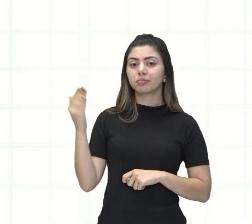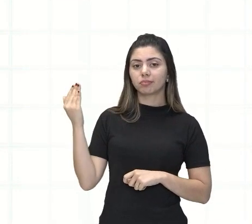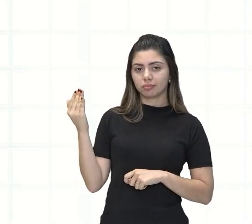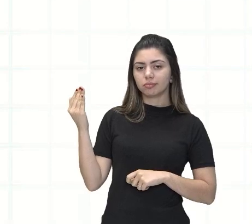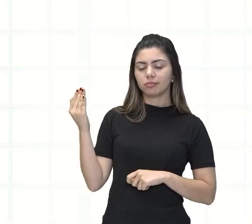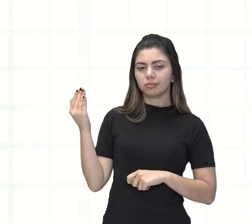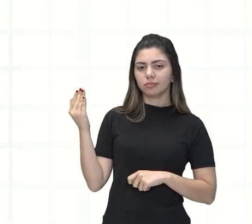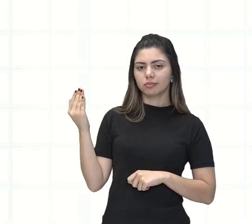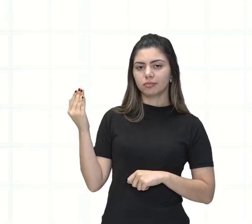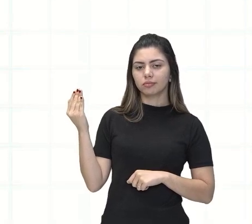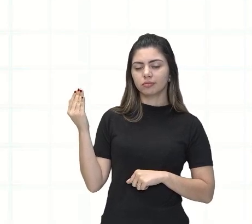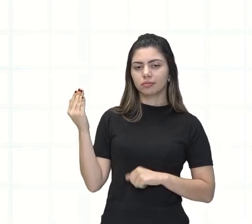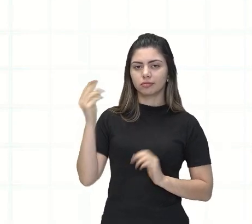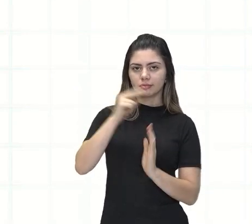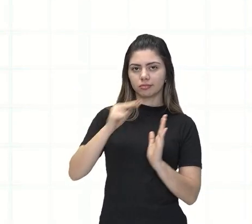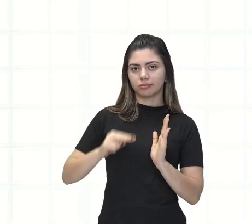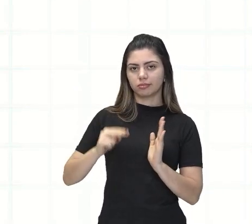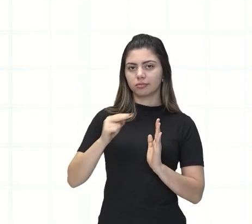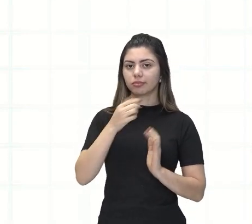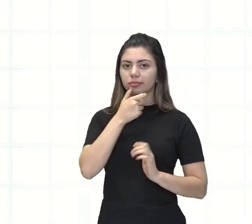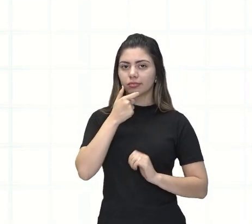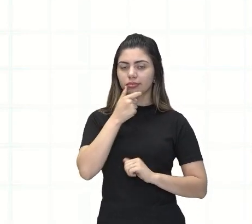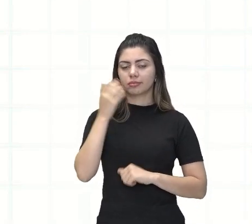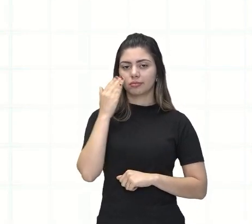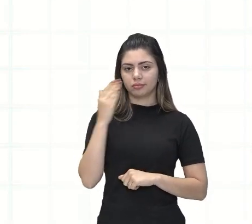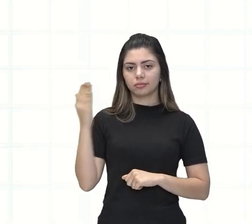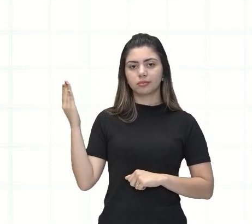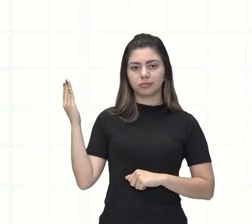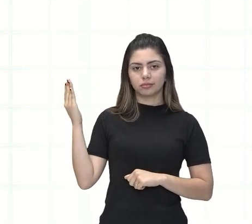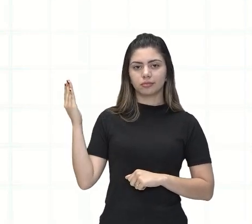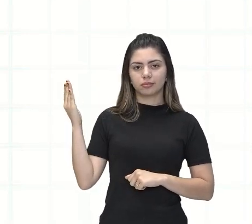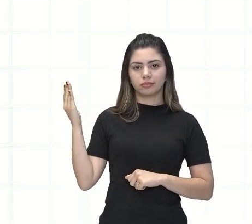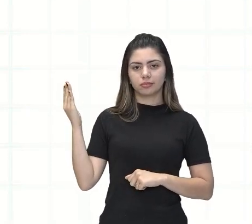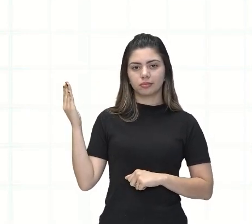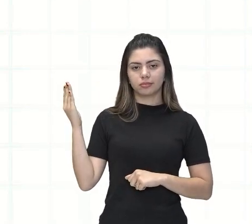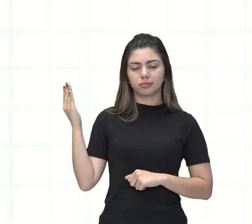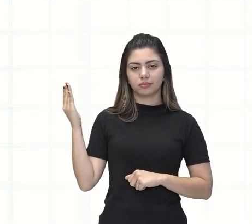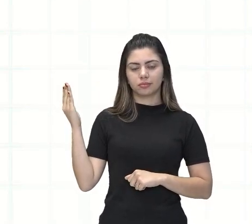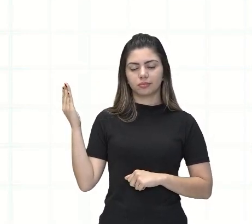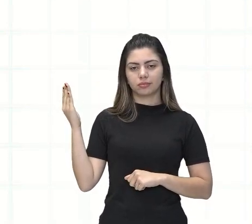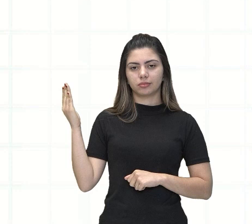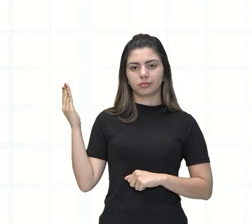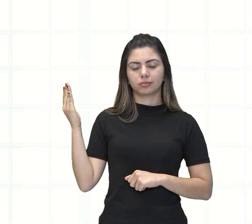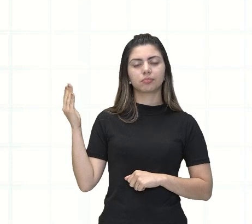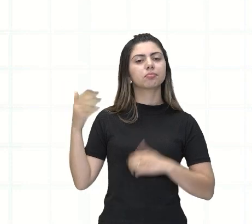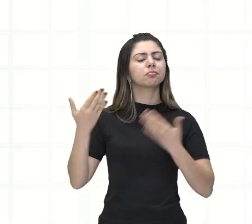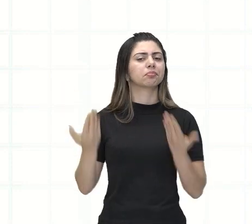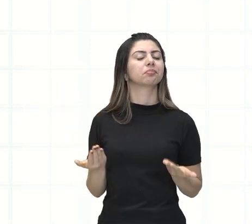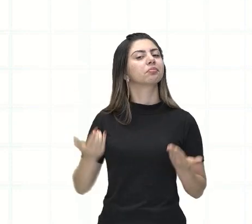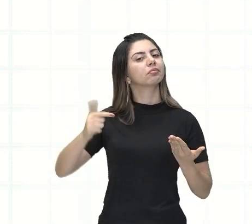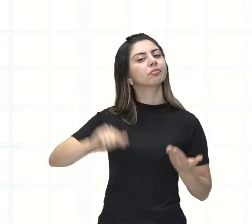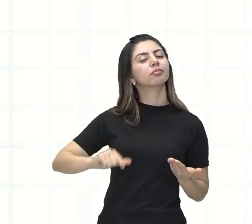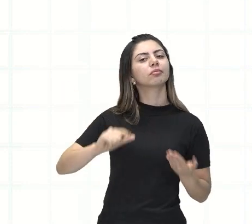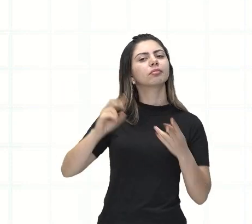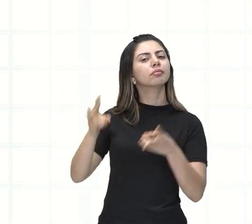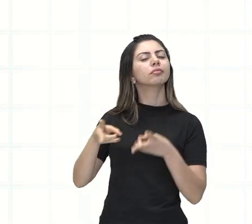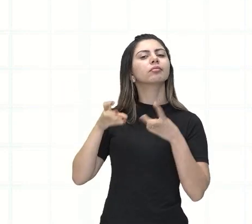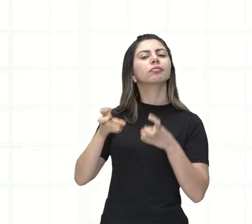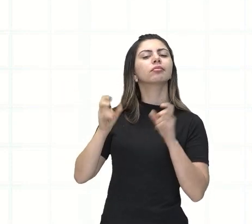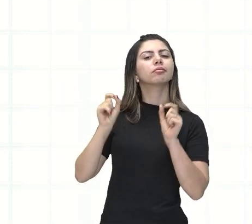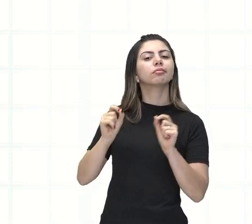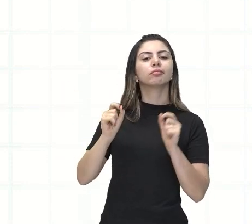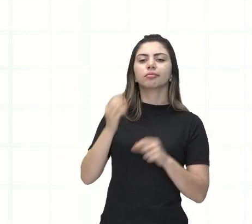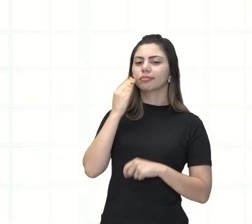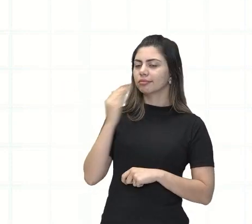the streets. Will dominate the street. Então, mais uma vez, observem que